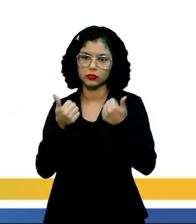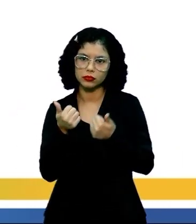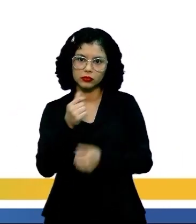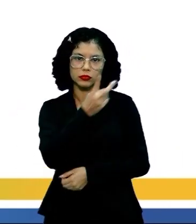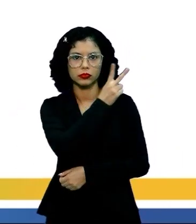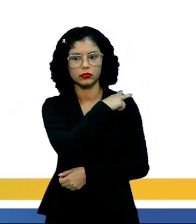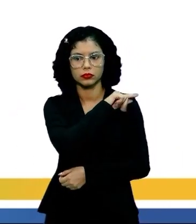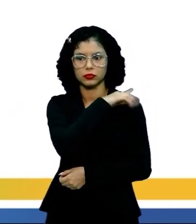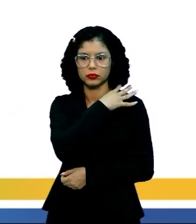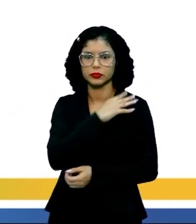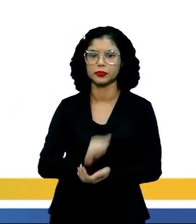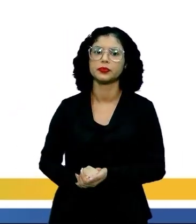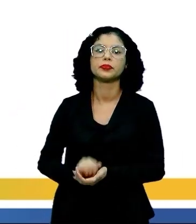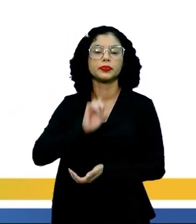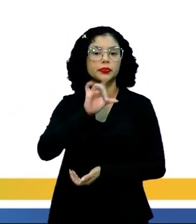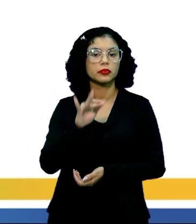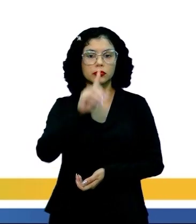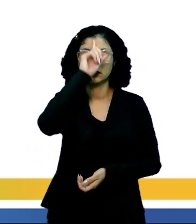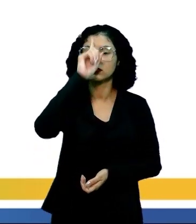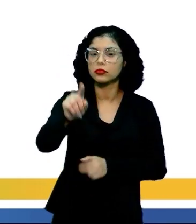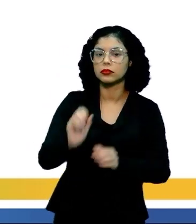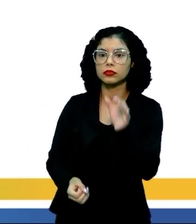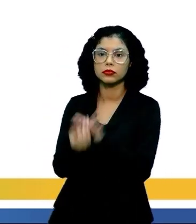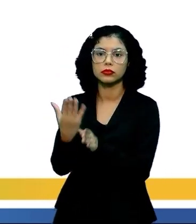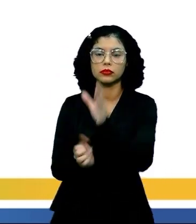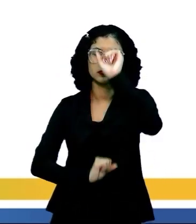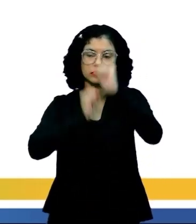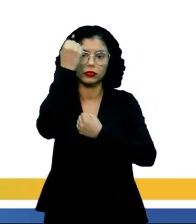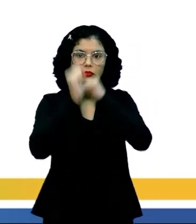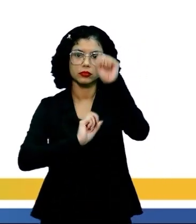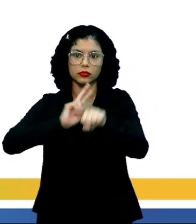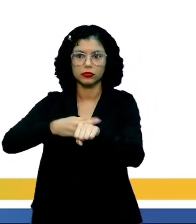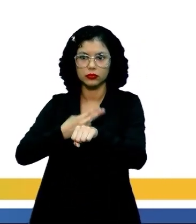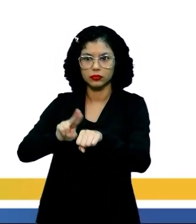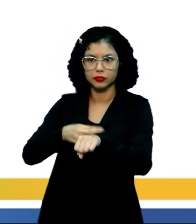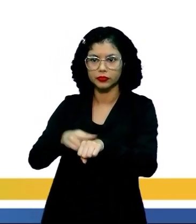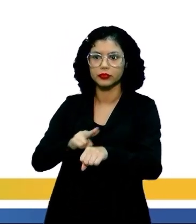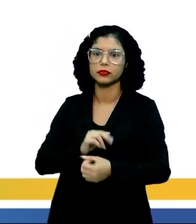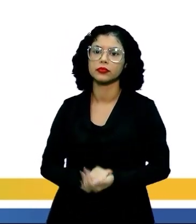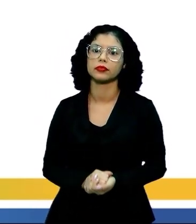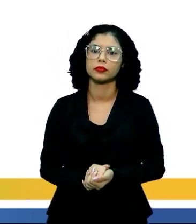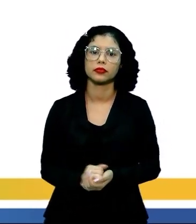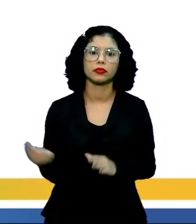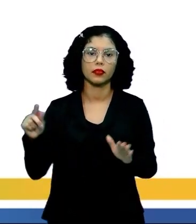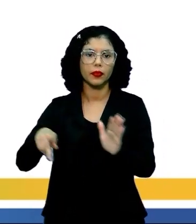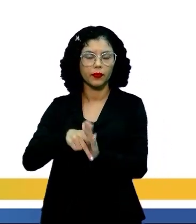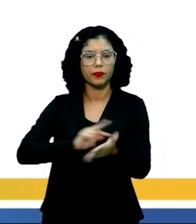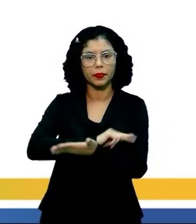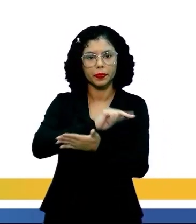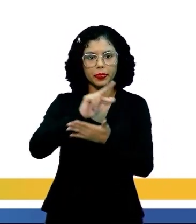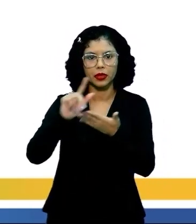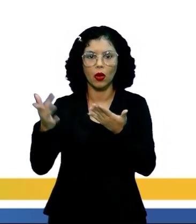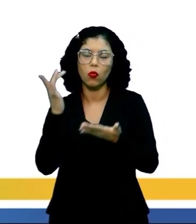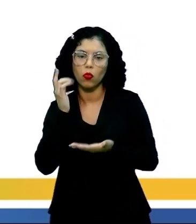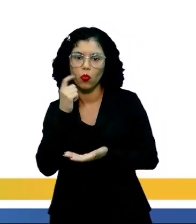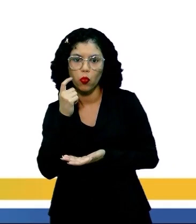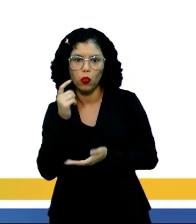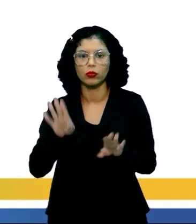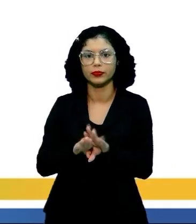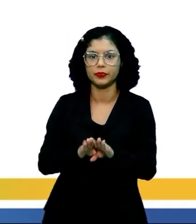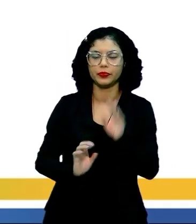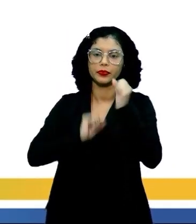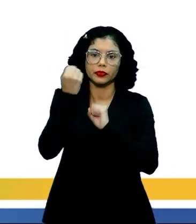ano. Luísa é chefe de produção de uma fábrica de chocolates, tá? Dentre os diversos tipos de bombom,